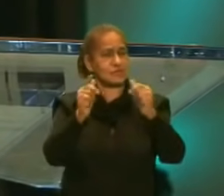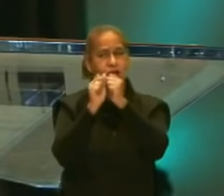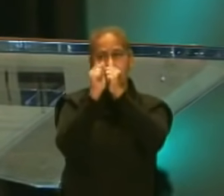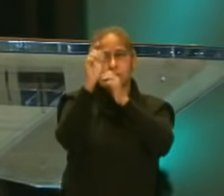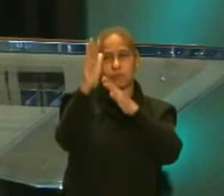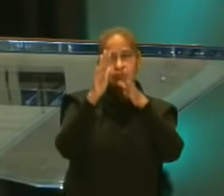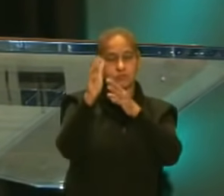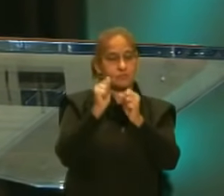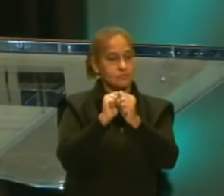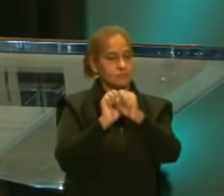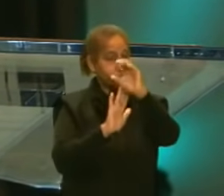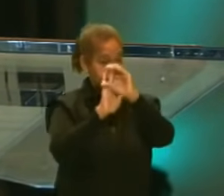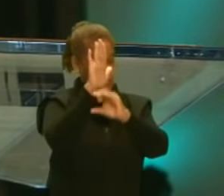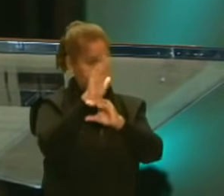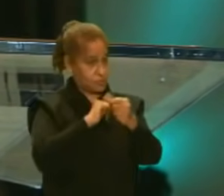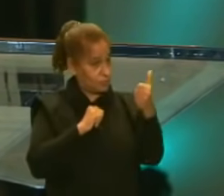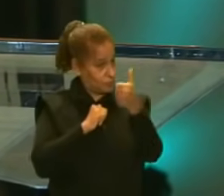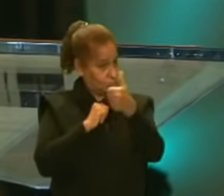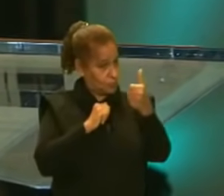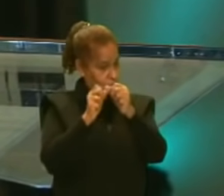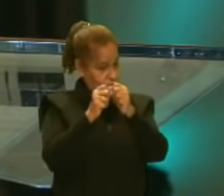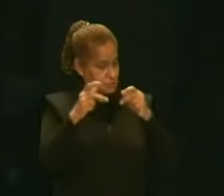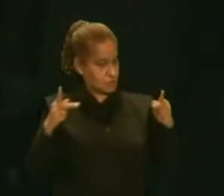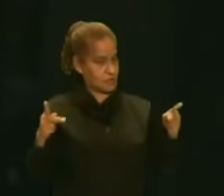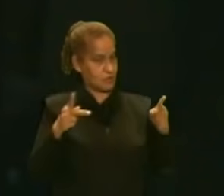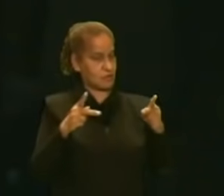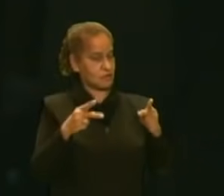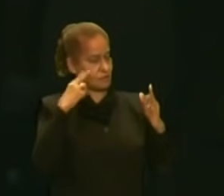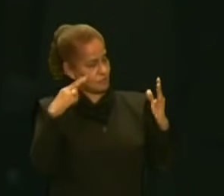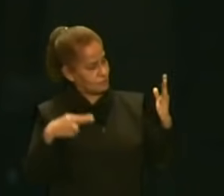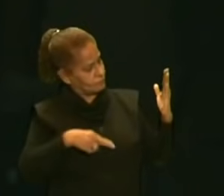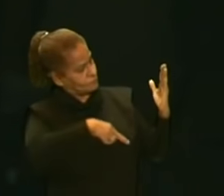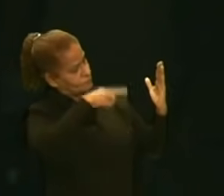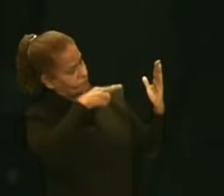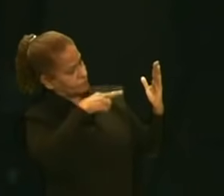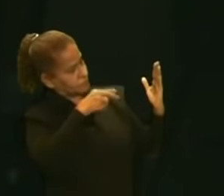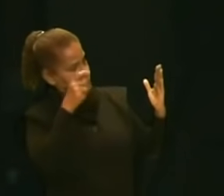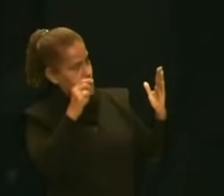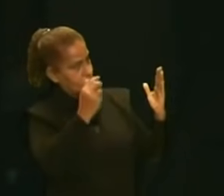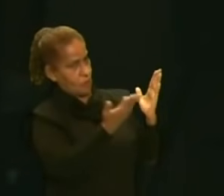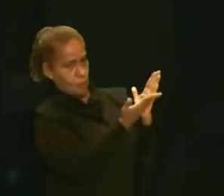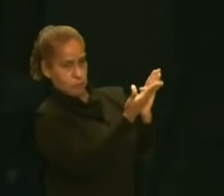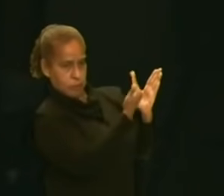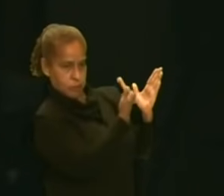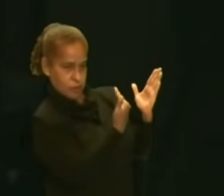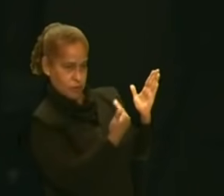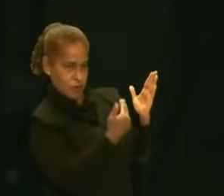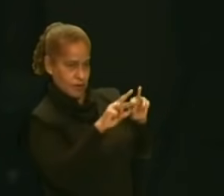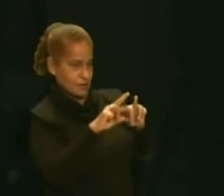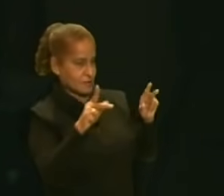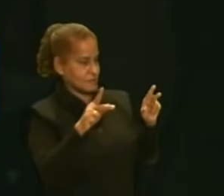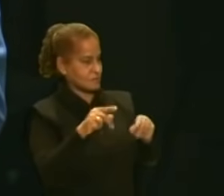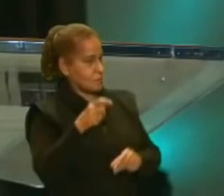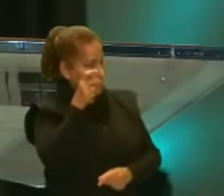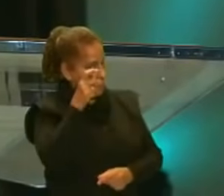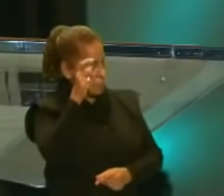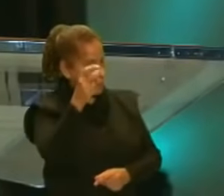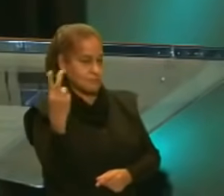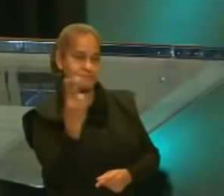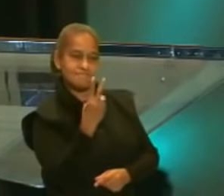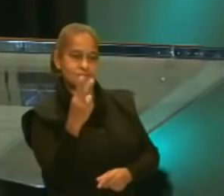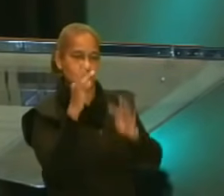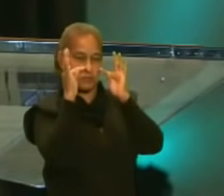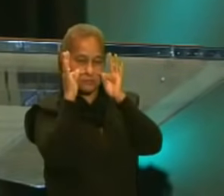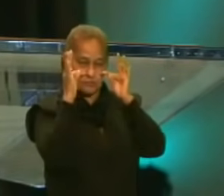capítulo 11, a gente vai encontrar uma figura muito interessante, que são 2 testemunhas. Então,